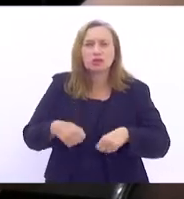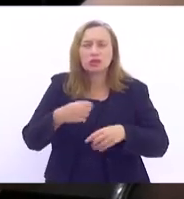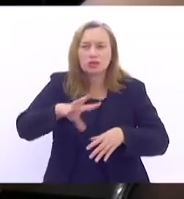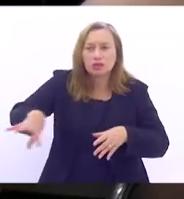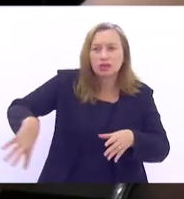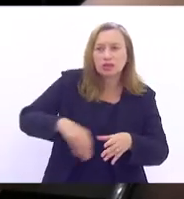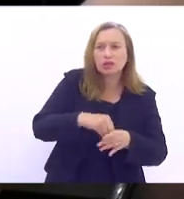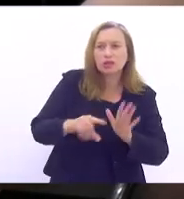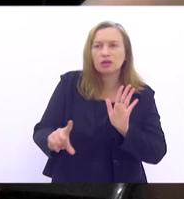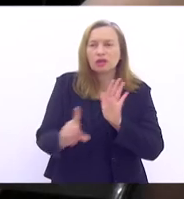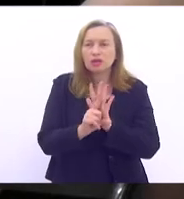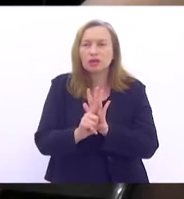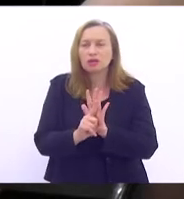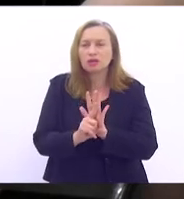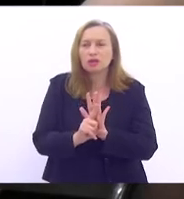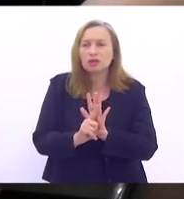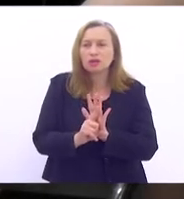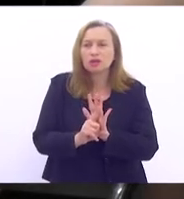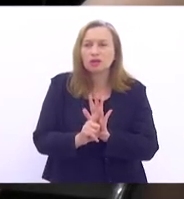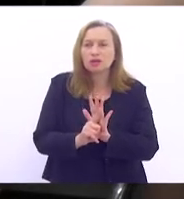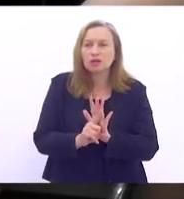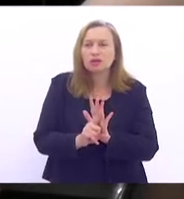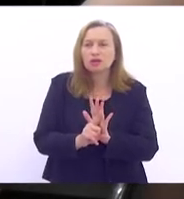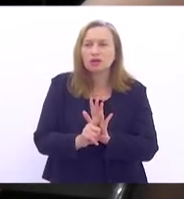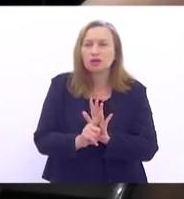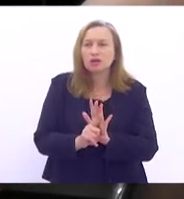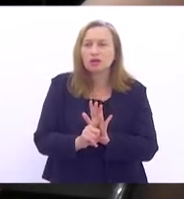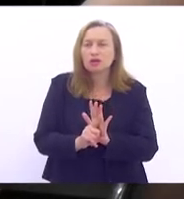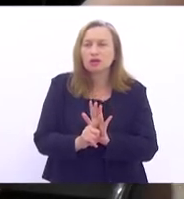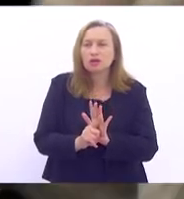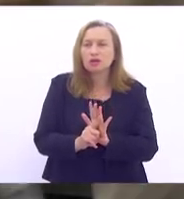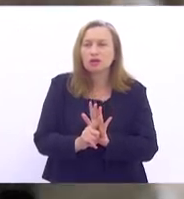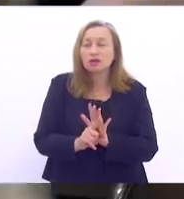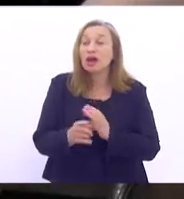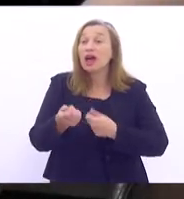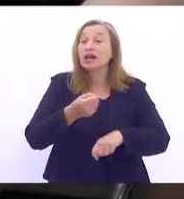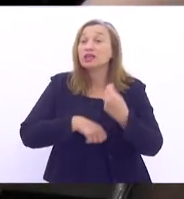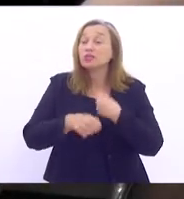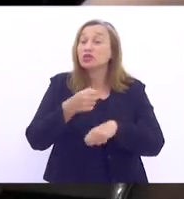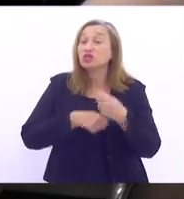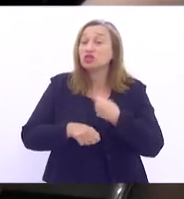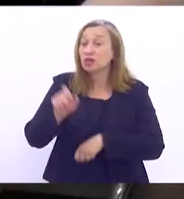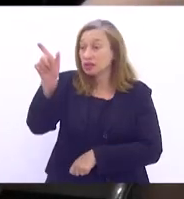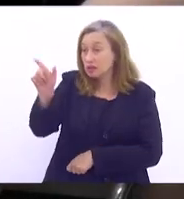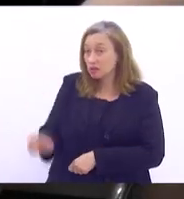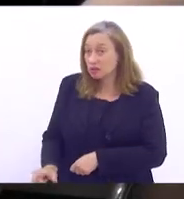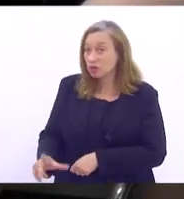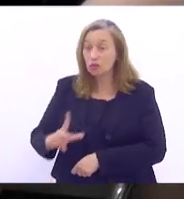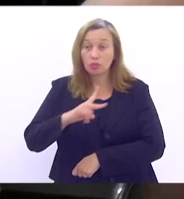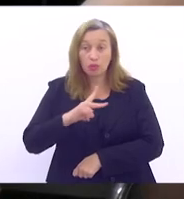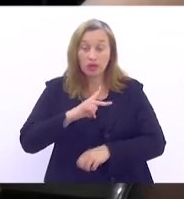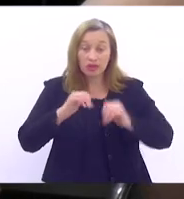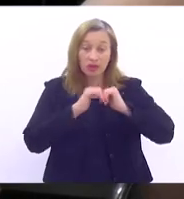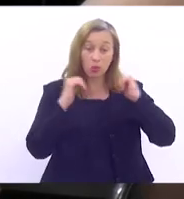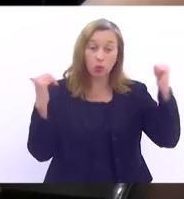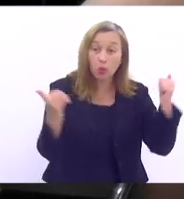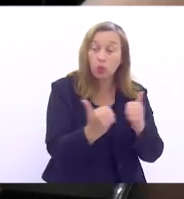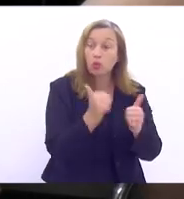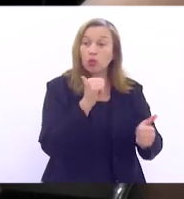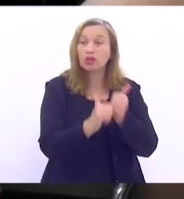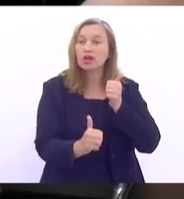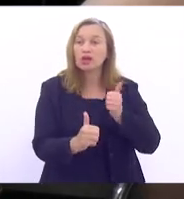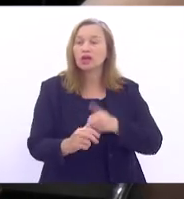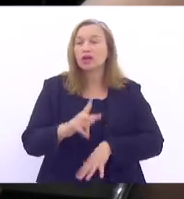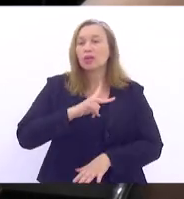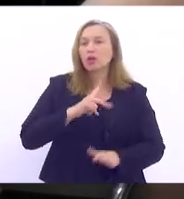implementação desta lei correrão à conta do responsável pela administração e o proprietário do estádio. E a própria lei do